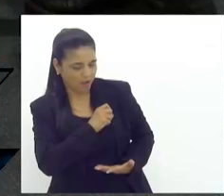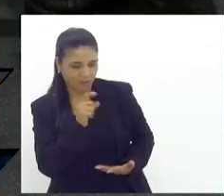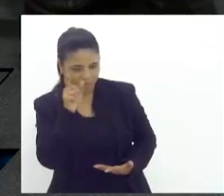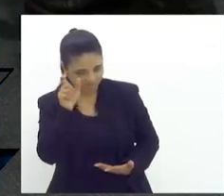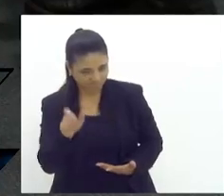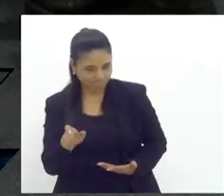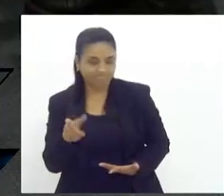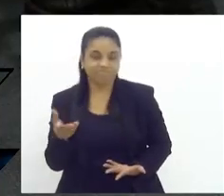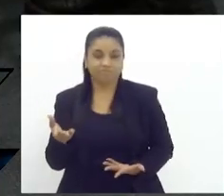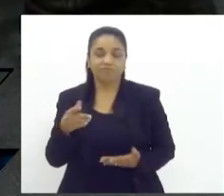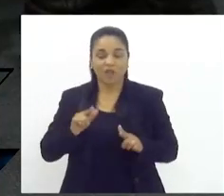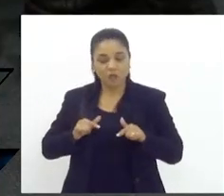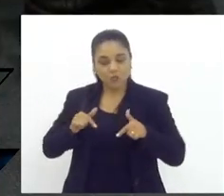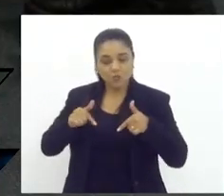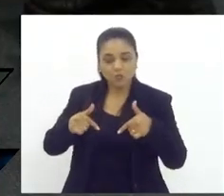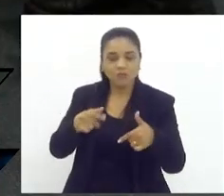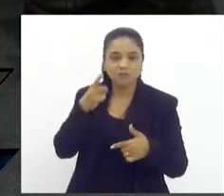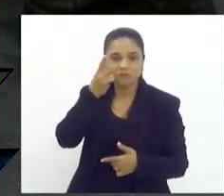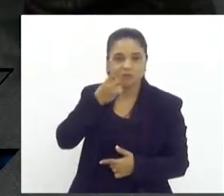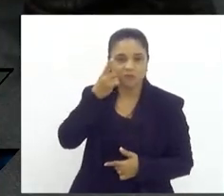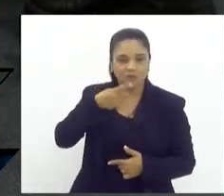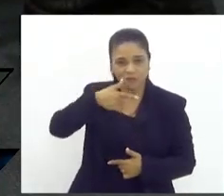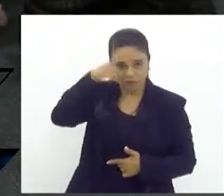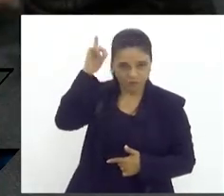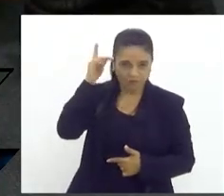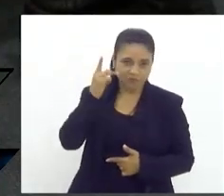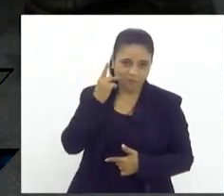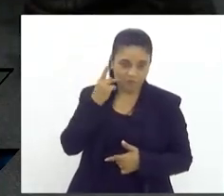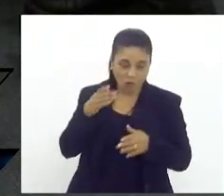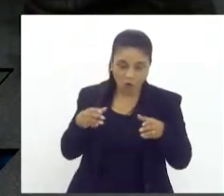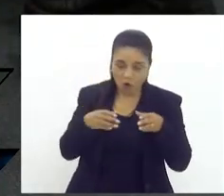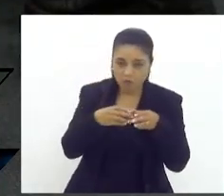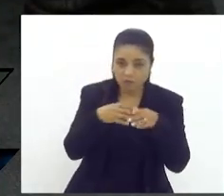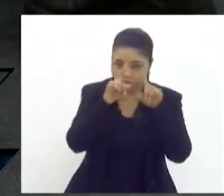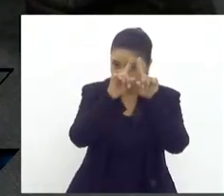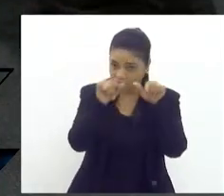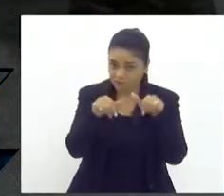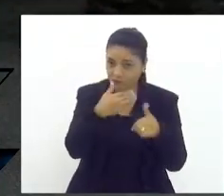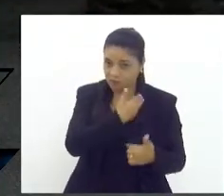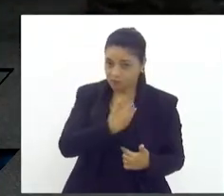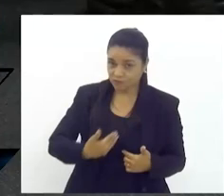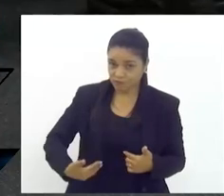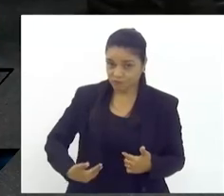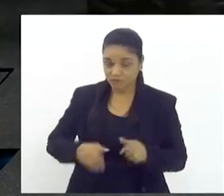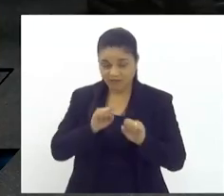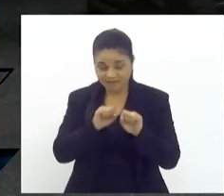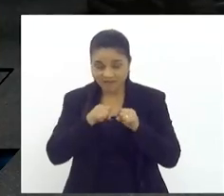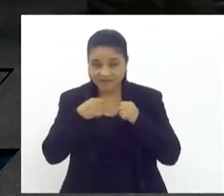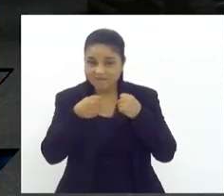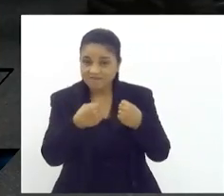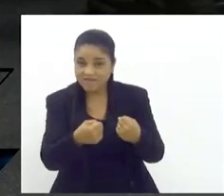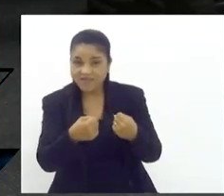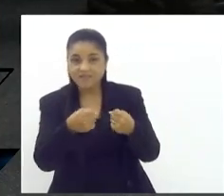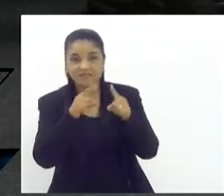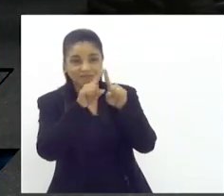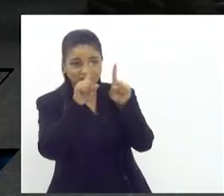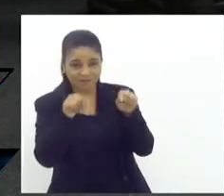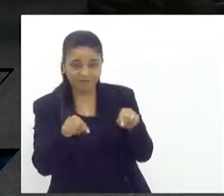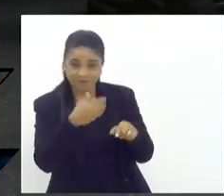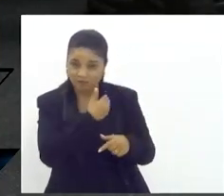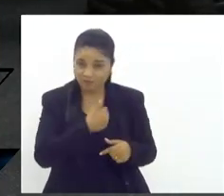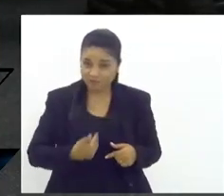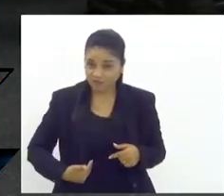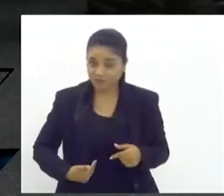atuação do deputado Luiz Paulo na comissão de servidores públicos na defesa do servidores públicos